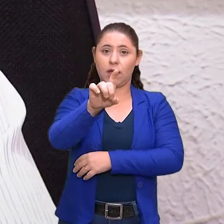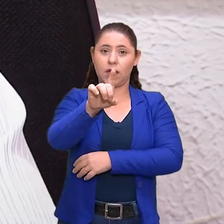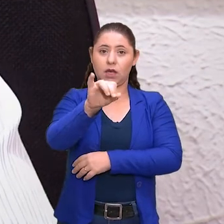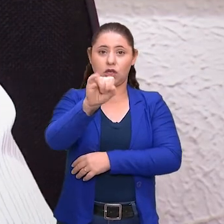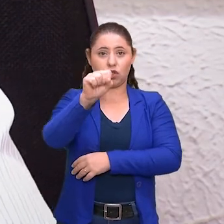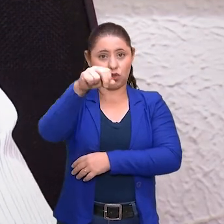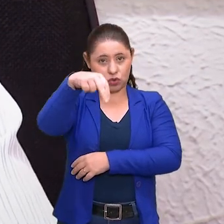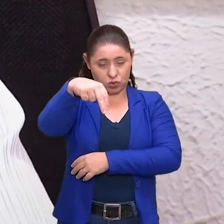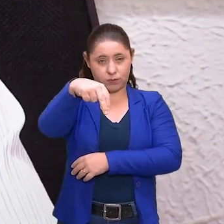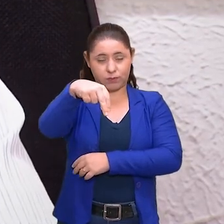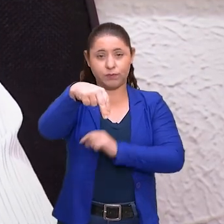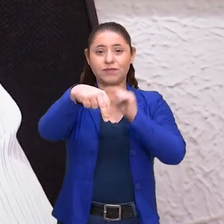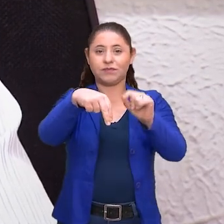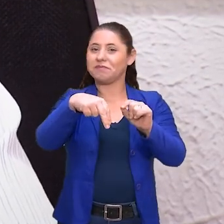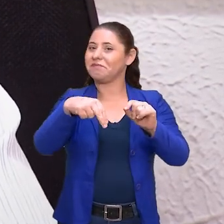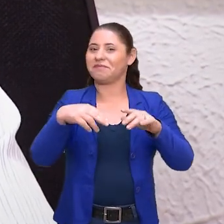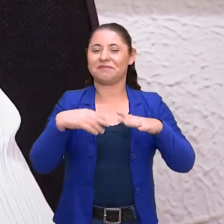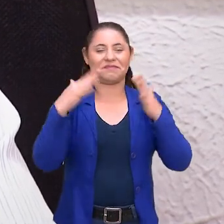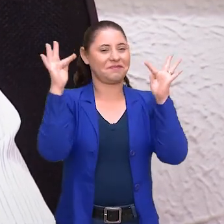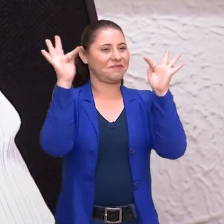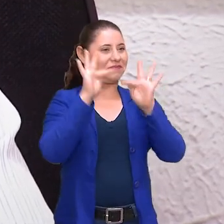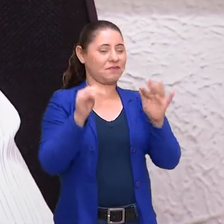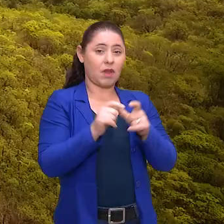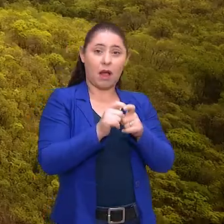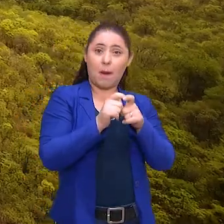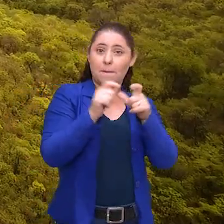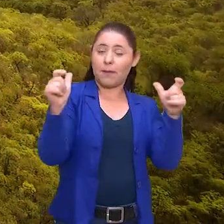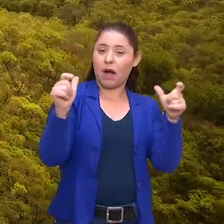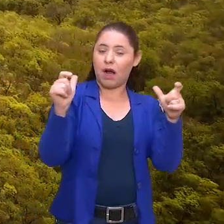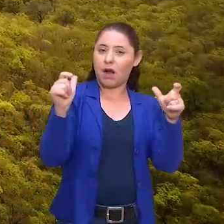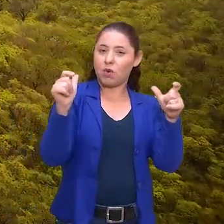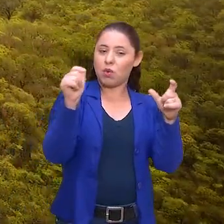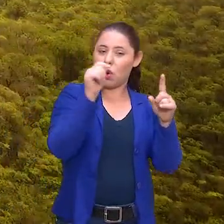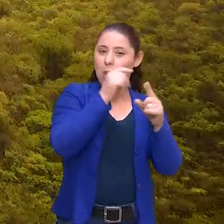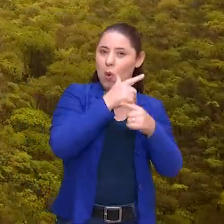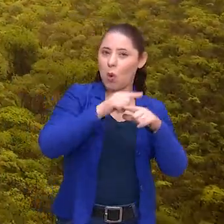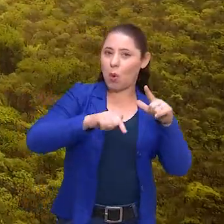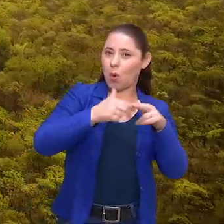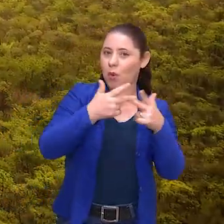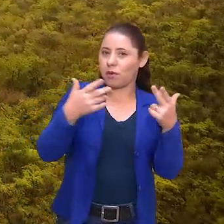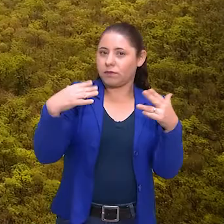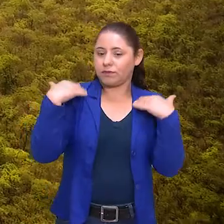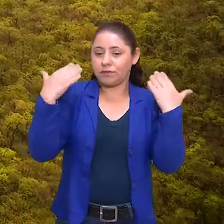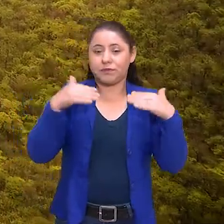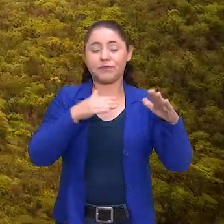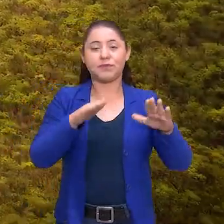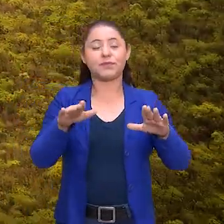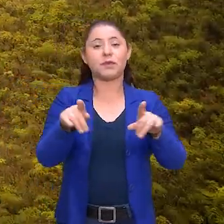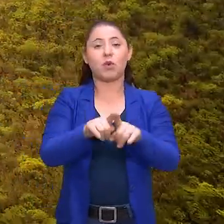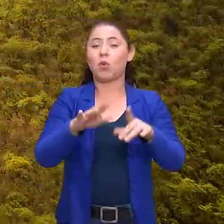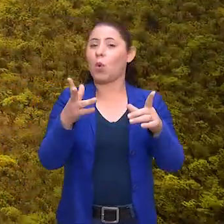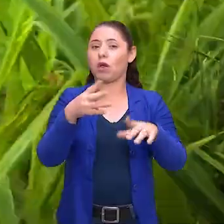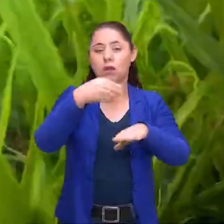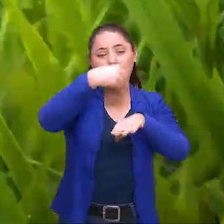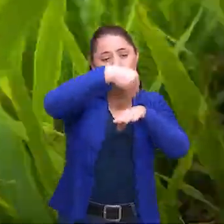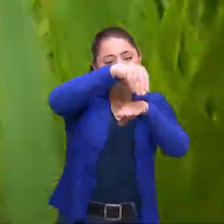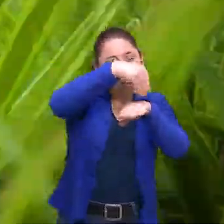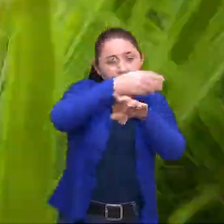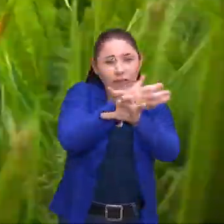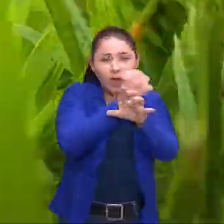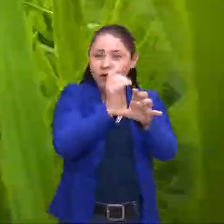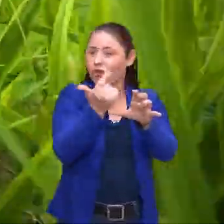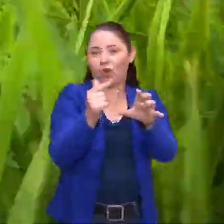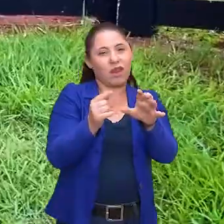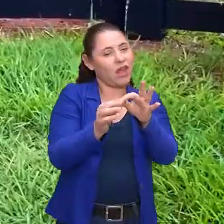município, Edson Rodrigues Nogueira, está animado em ampliar os atrativos turísticos na região. E enquanto fósseis